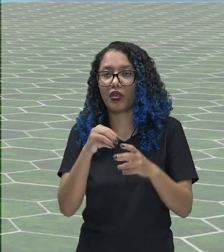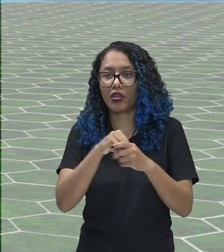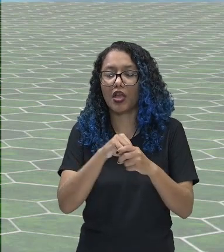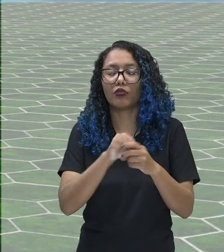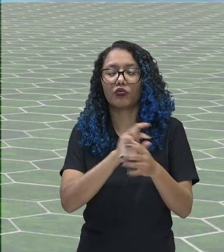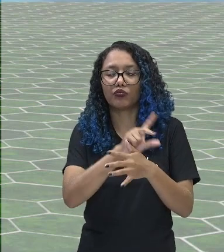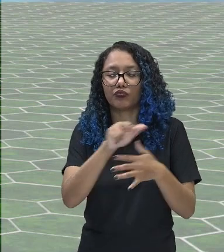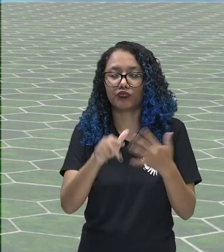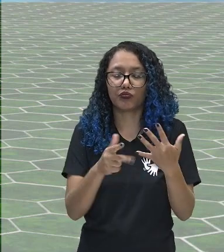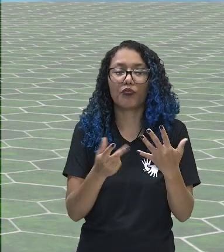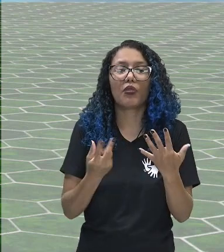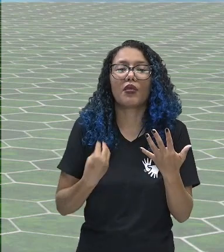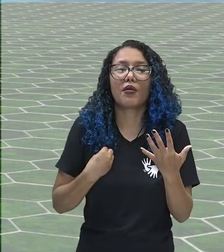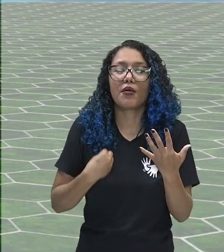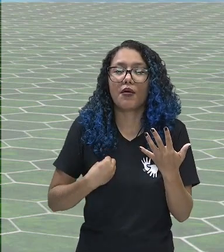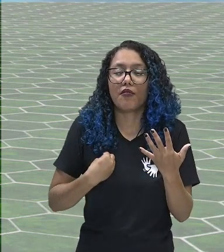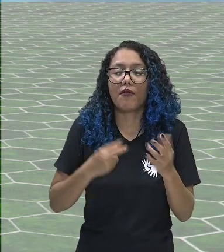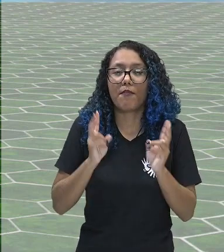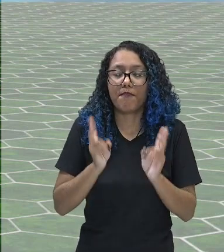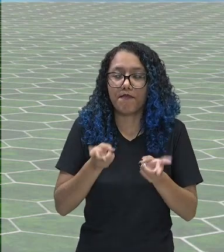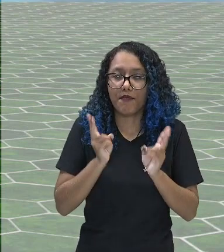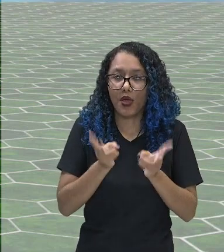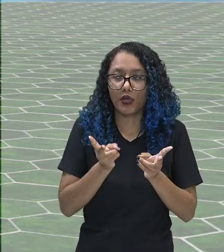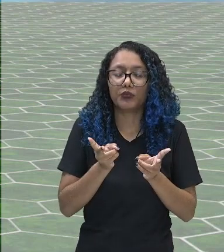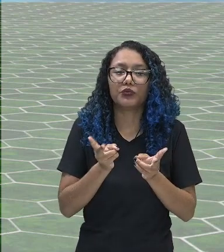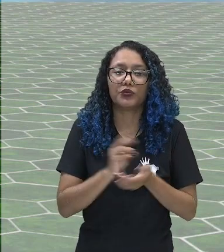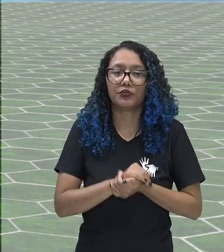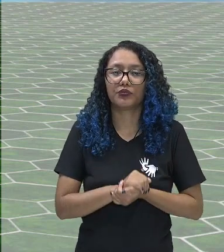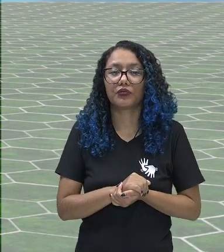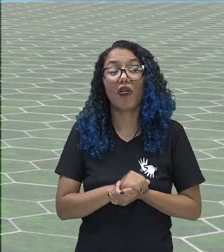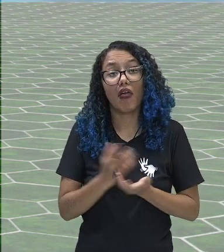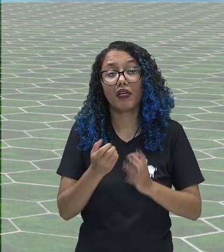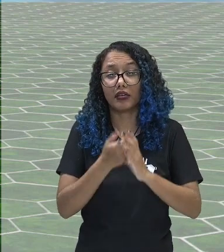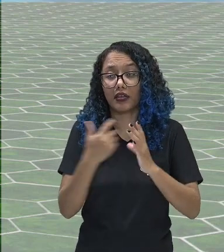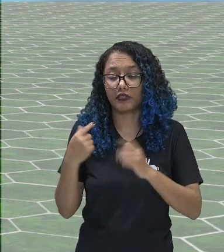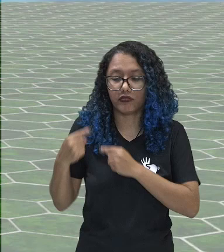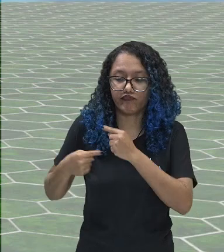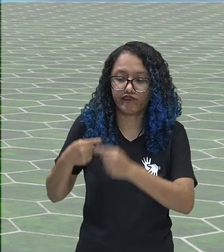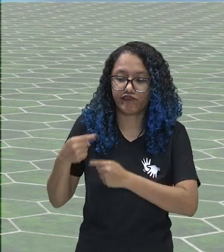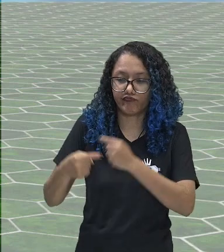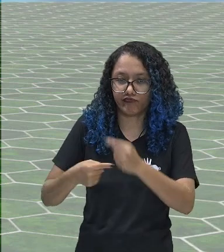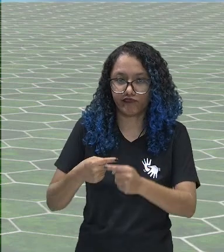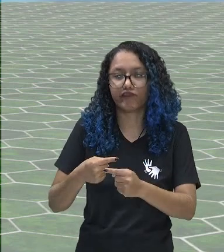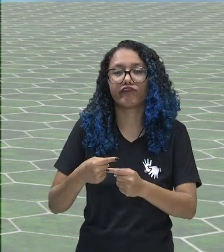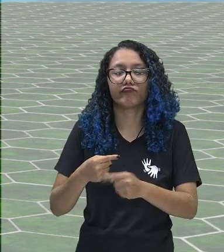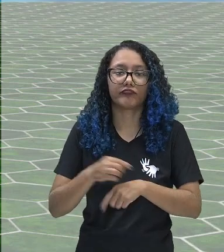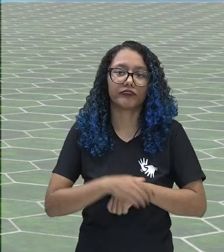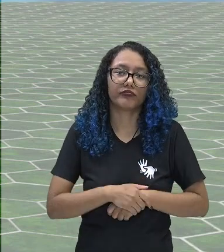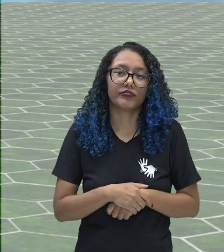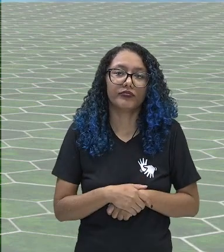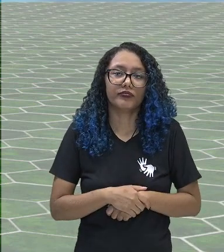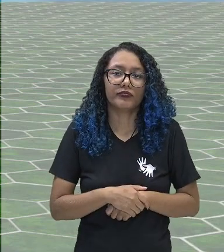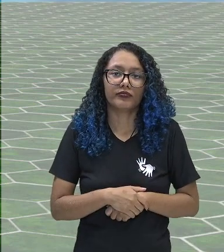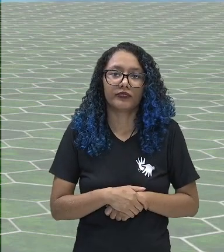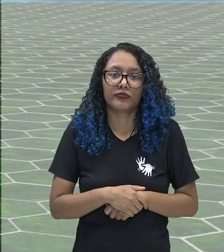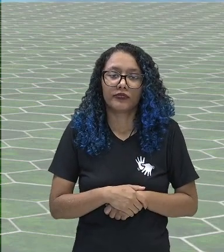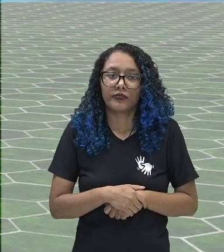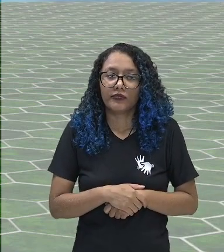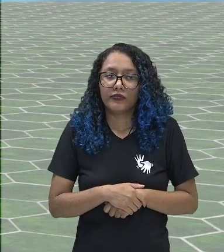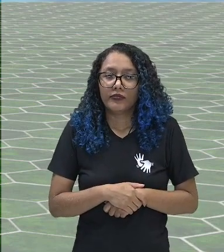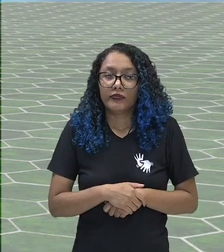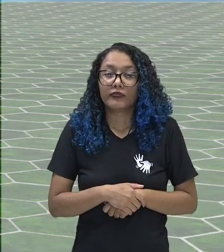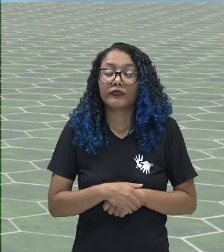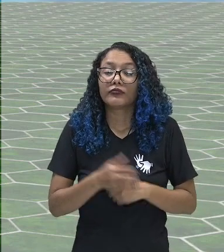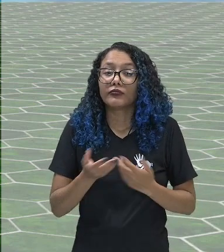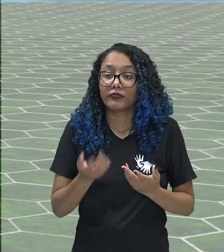foram transmitidas aos descendentes. E saibam vocês que aqui, nesta nossa estrutura,